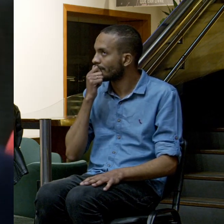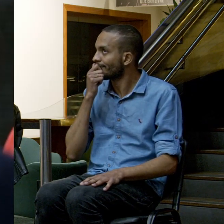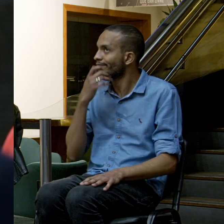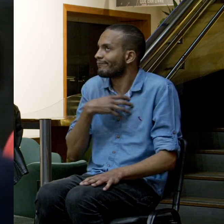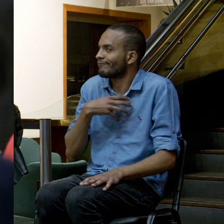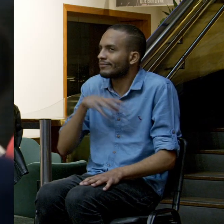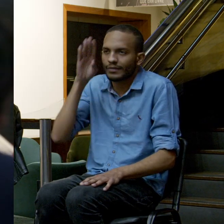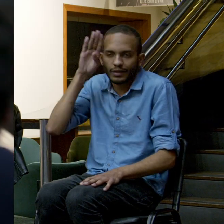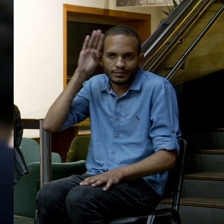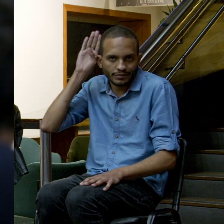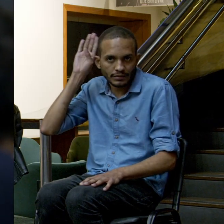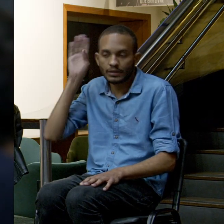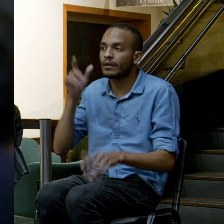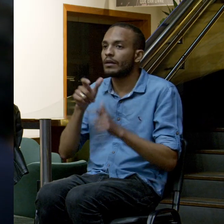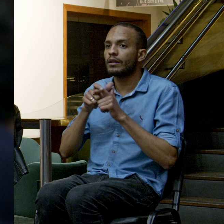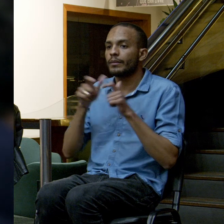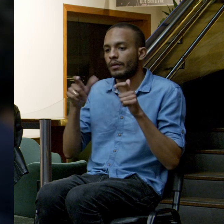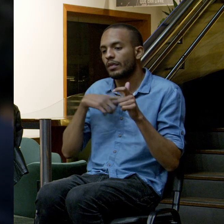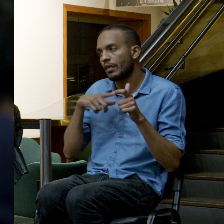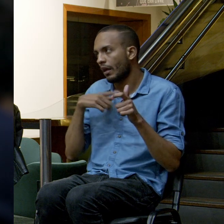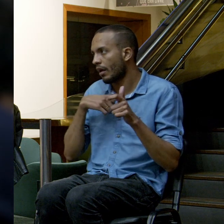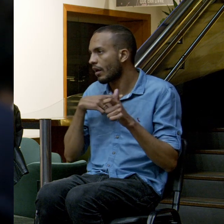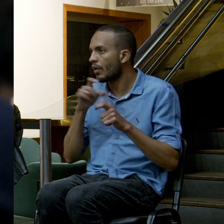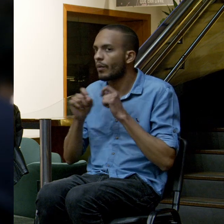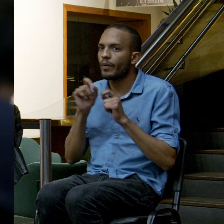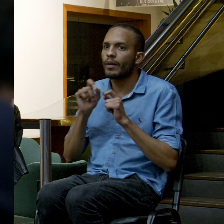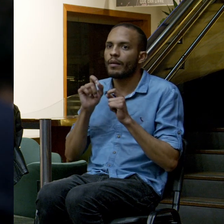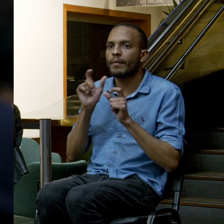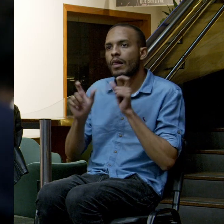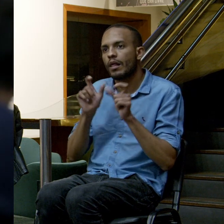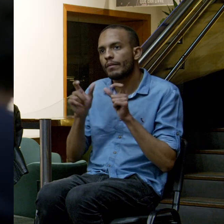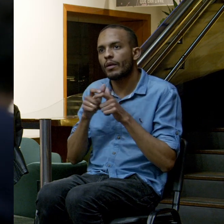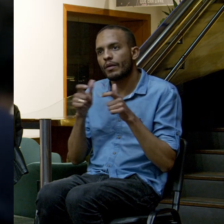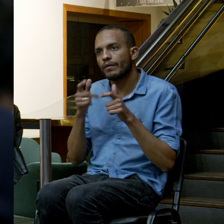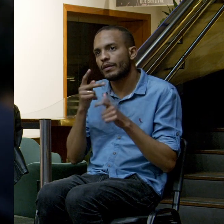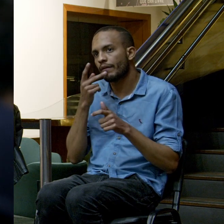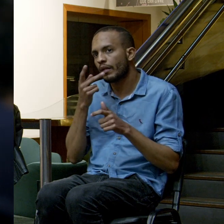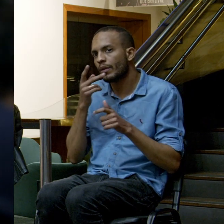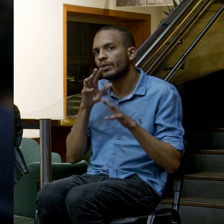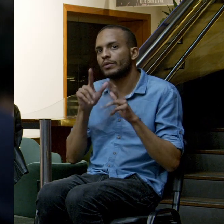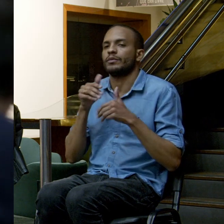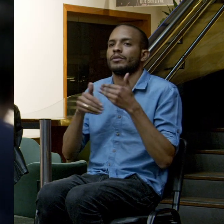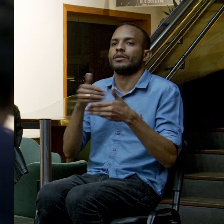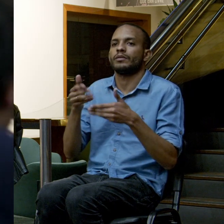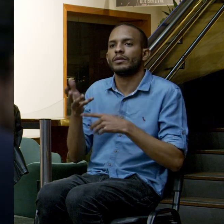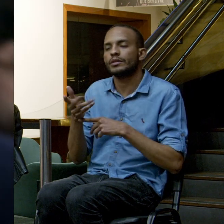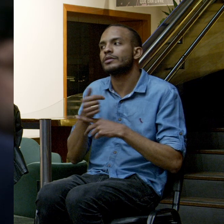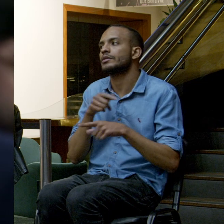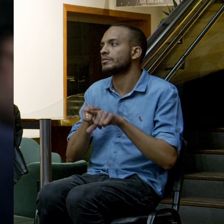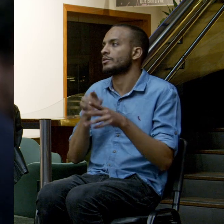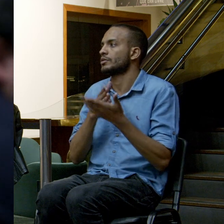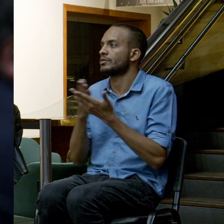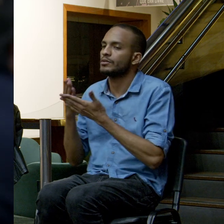academicona. Você falou que a Maiolino tem uma... nas palavras da Maiolino, tem uma parte que ela fala que todo o processo artístico é antropofágico.